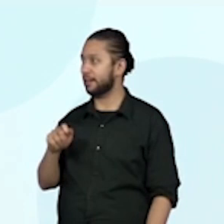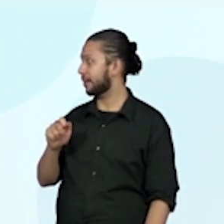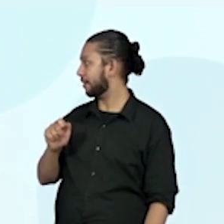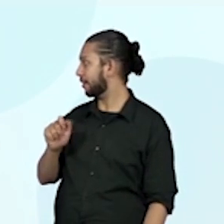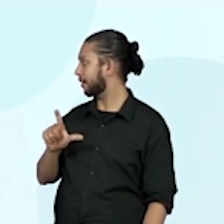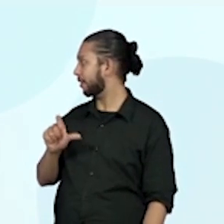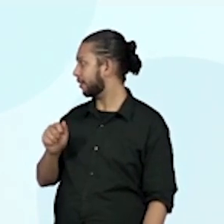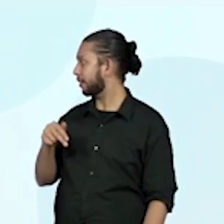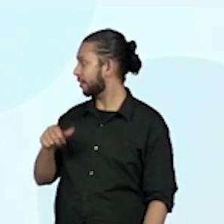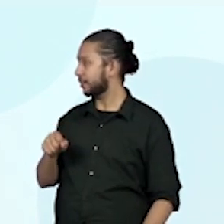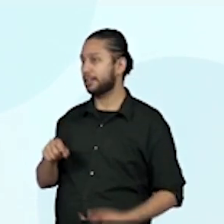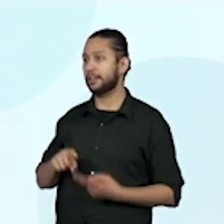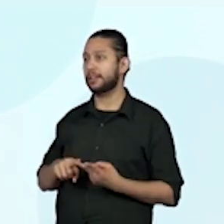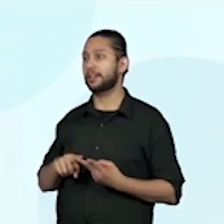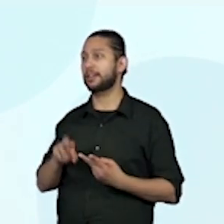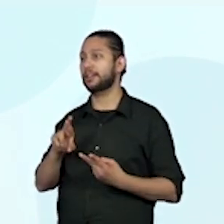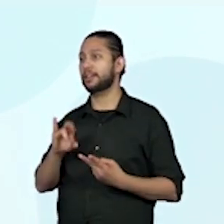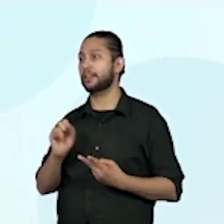Alana, Rian,